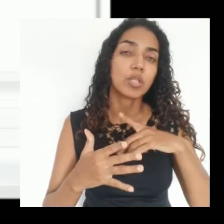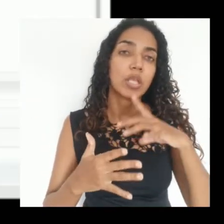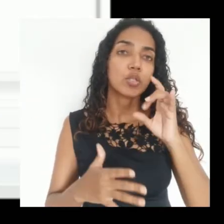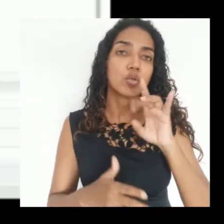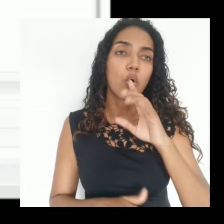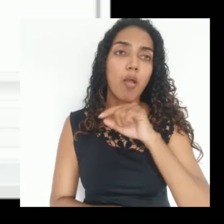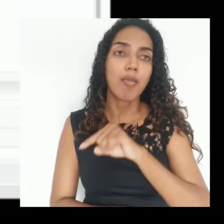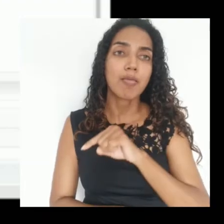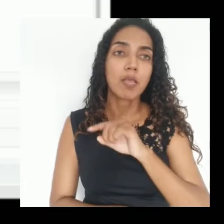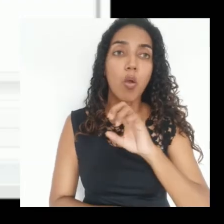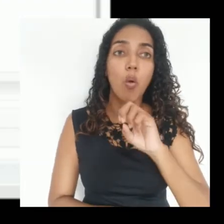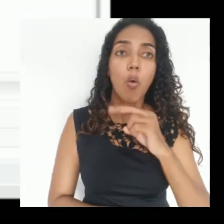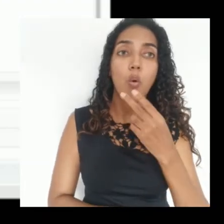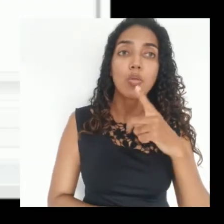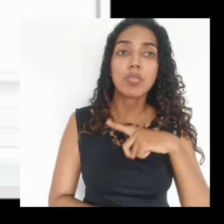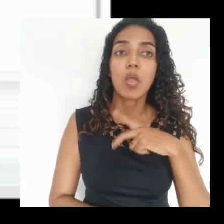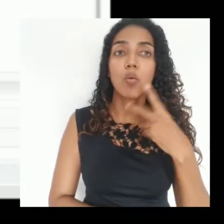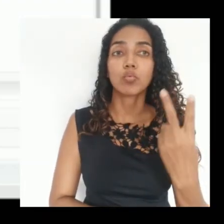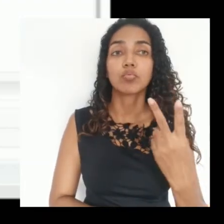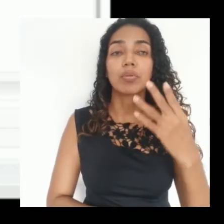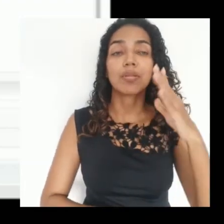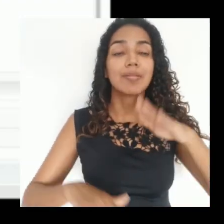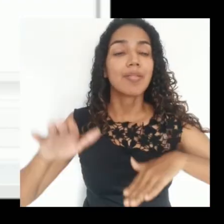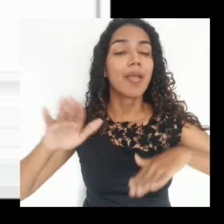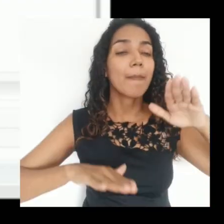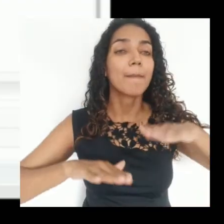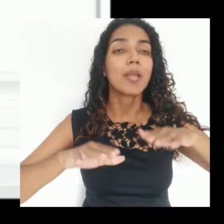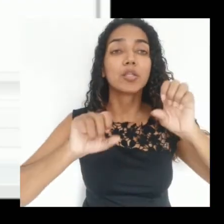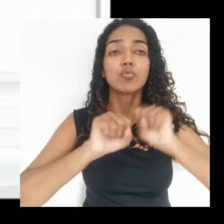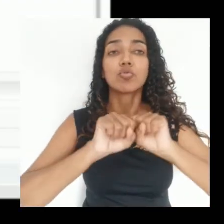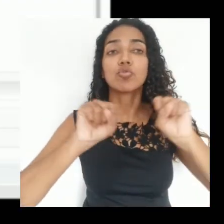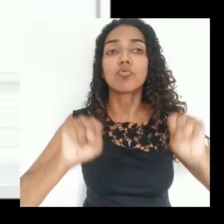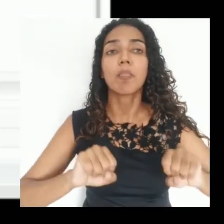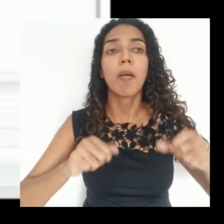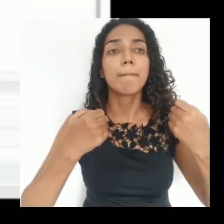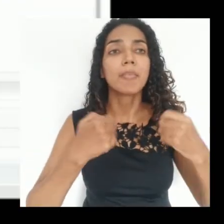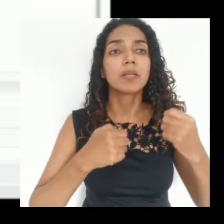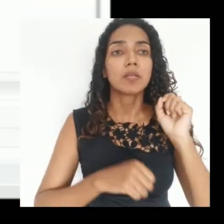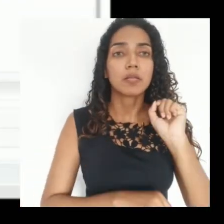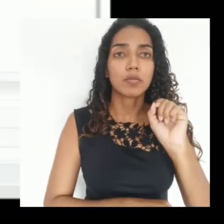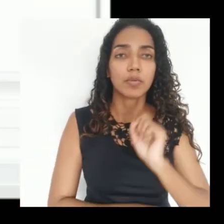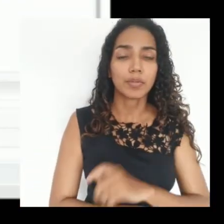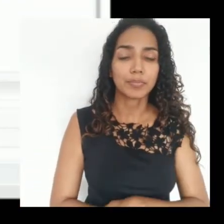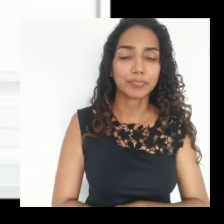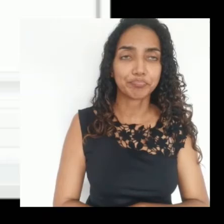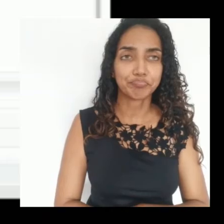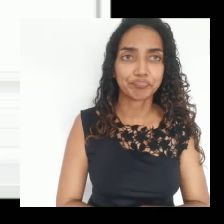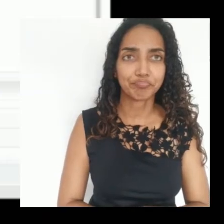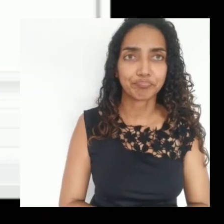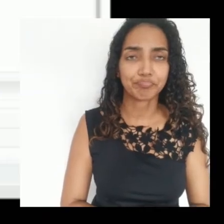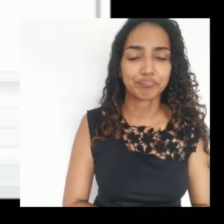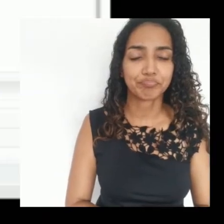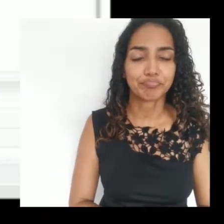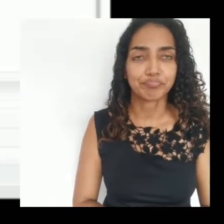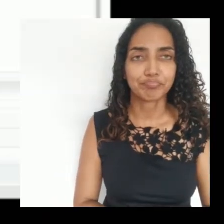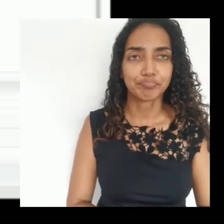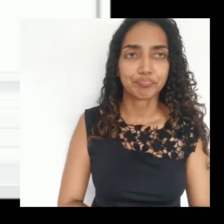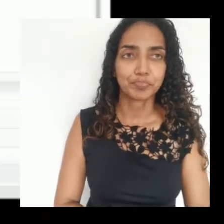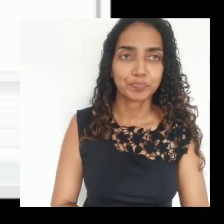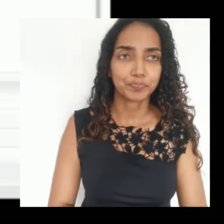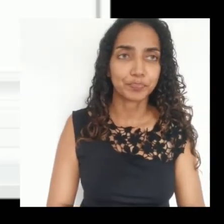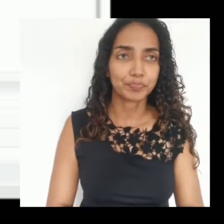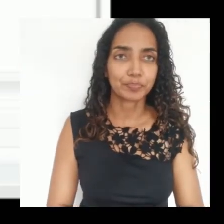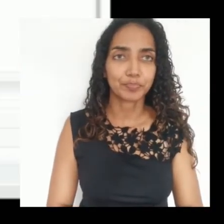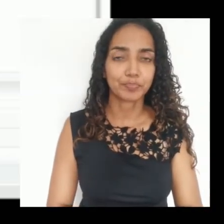Tudo isso vai depender das necessidades do meu sistema. Se eu quiser ter uma navegação de uma entidade para outra, e uma